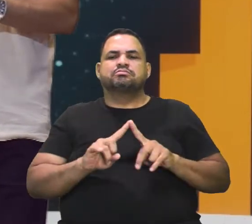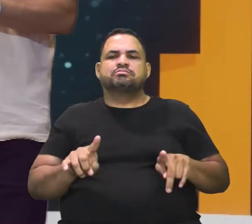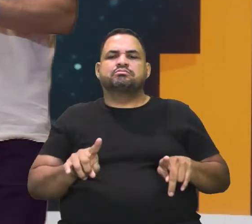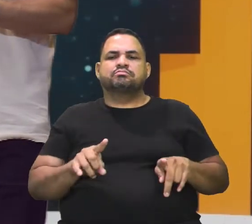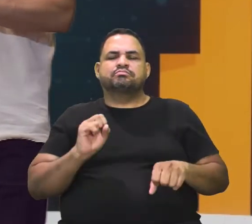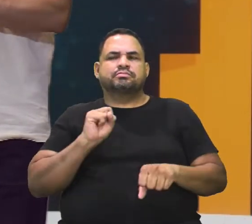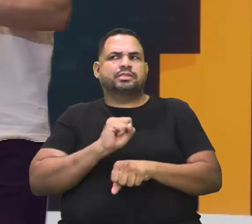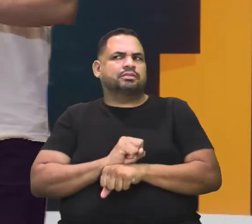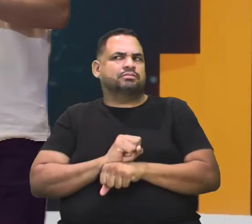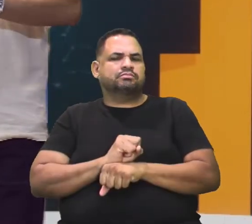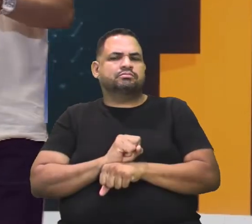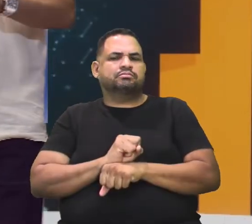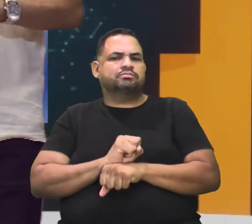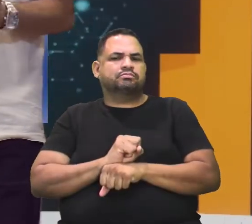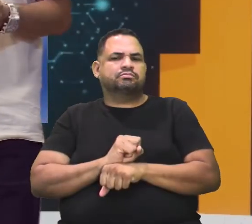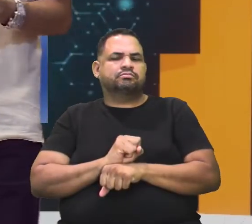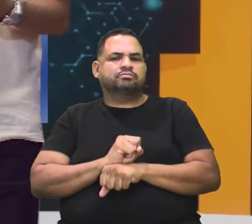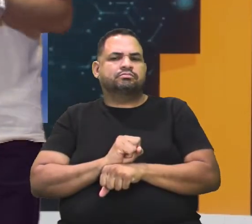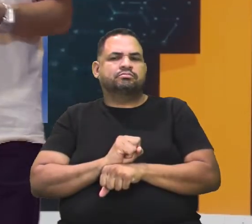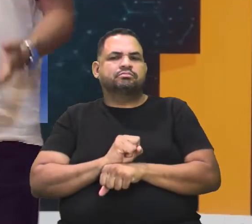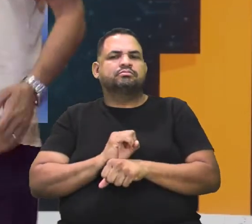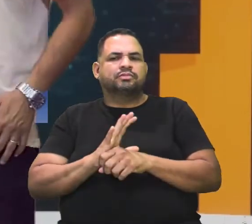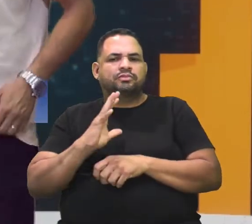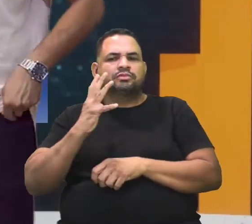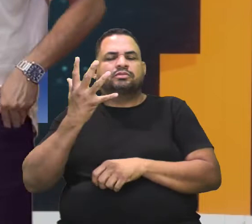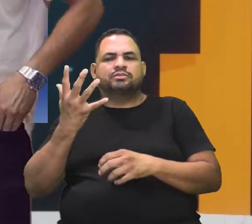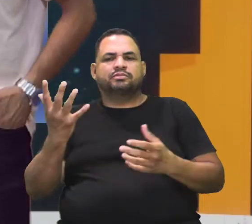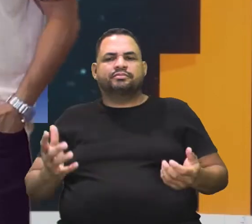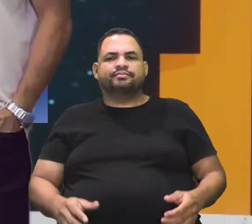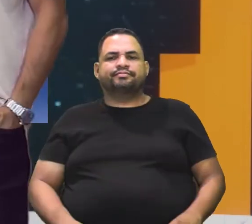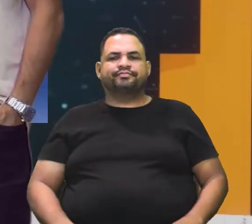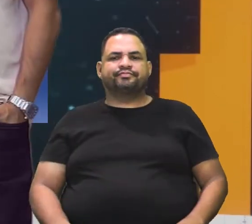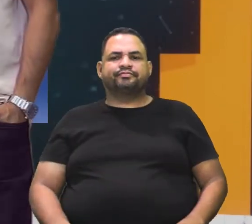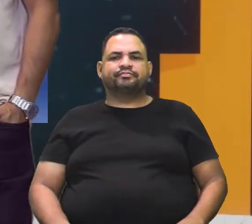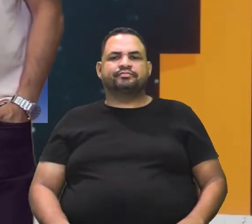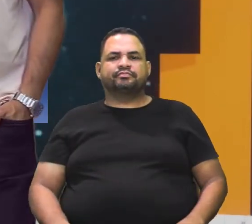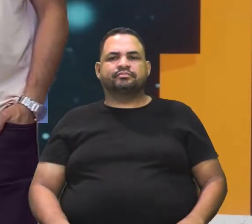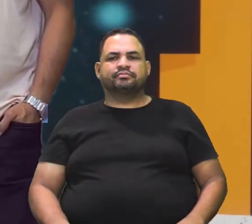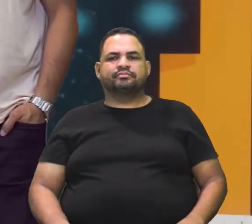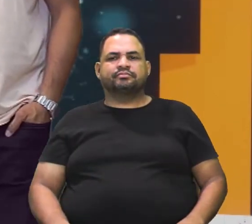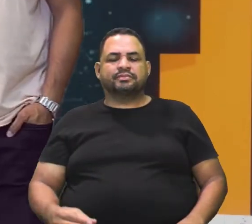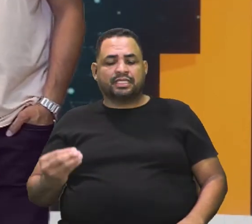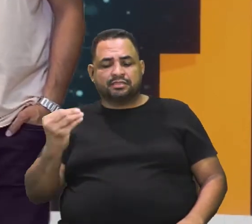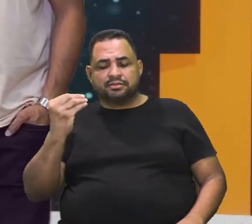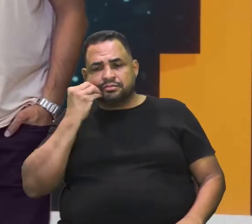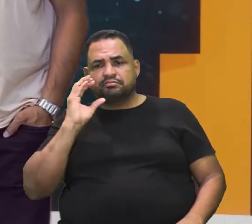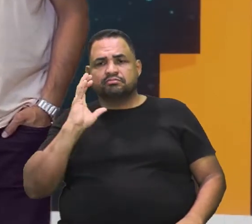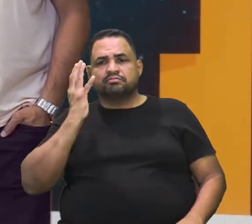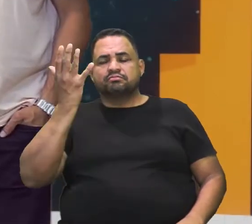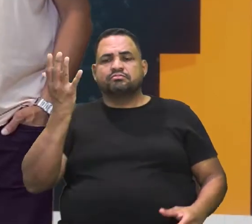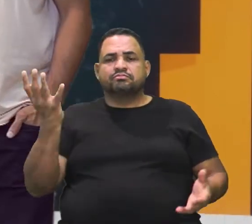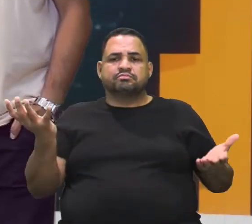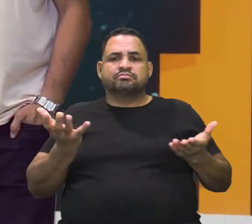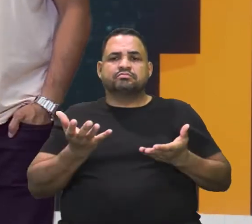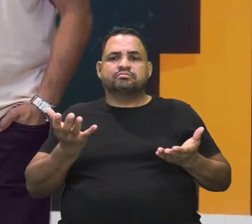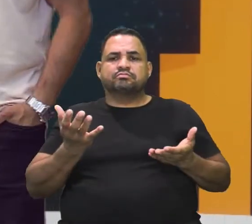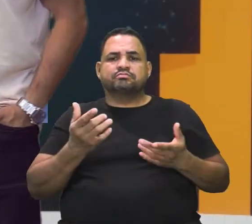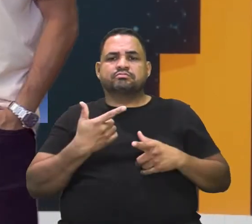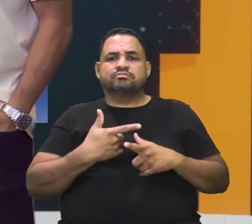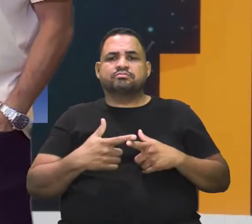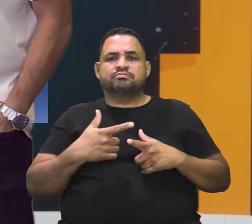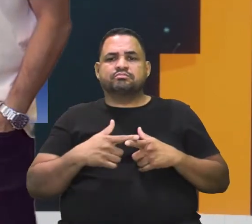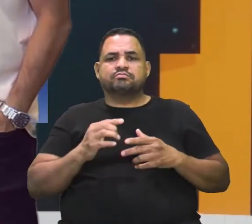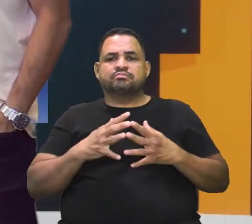não posso parar nisso não, vamos resolver esse negócio aí. Né? E aí foi lá e tentou resolver. E agora o